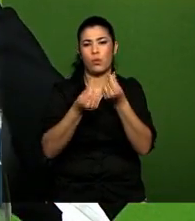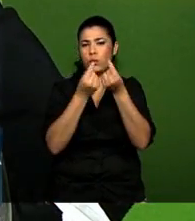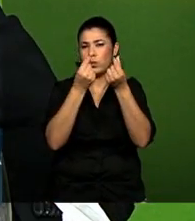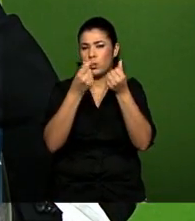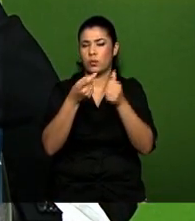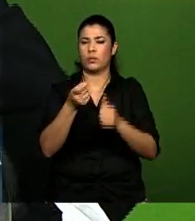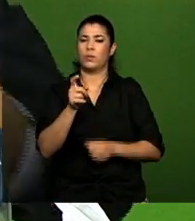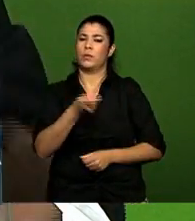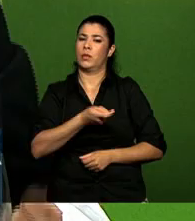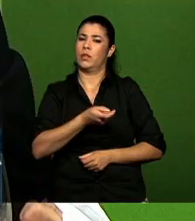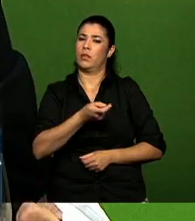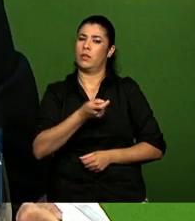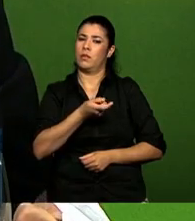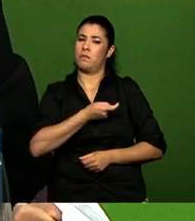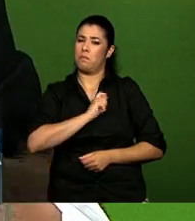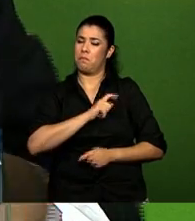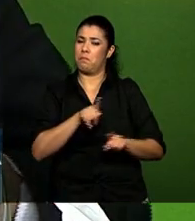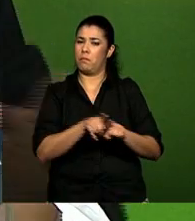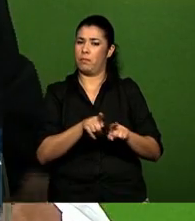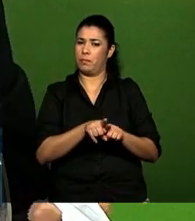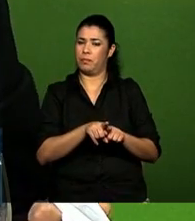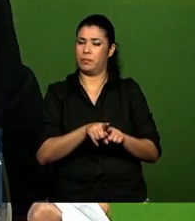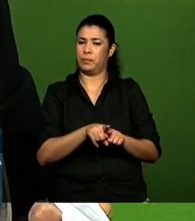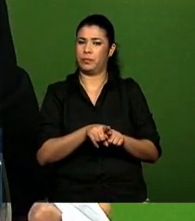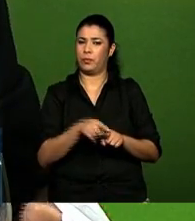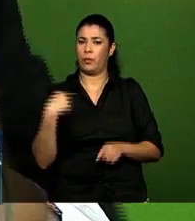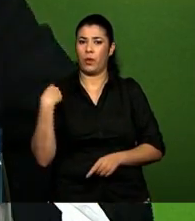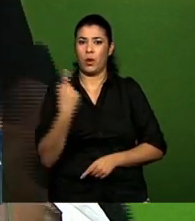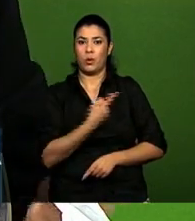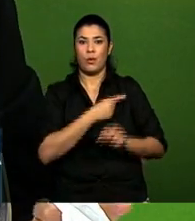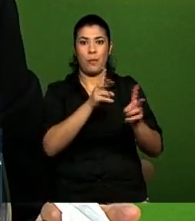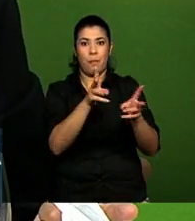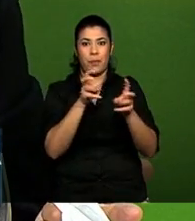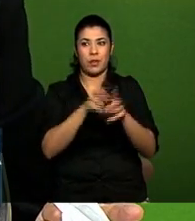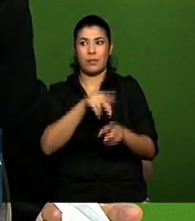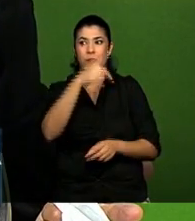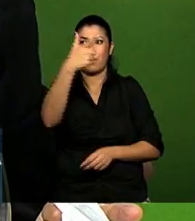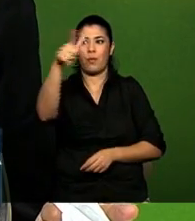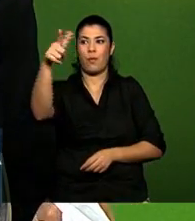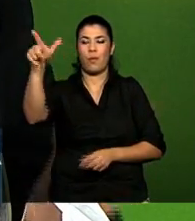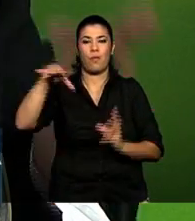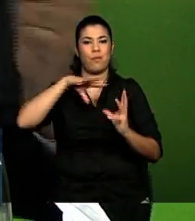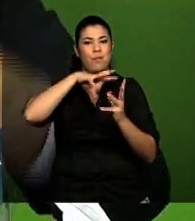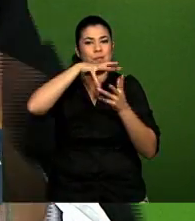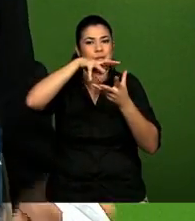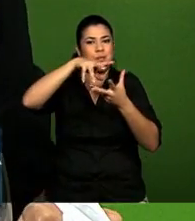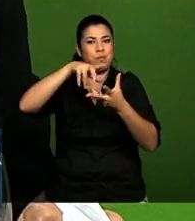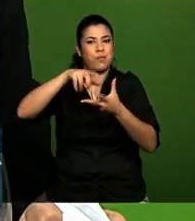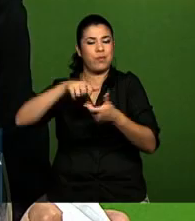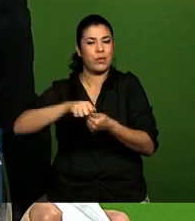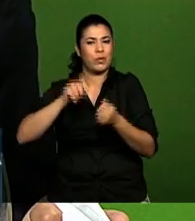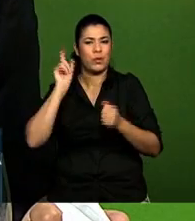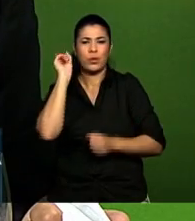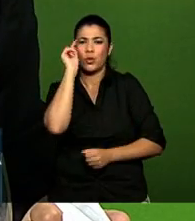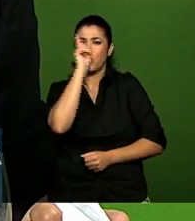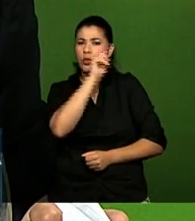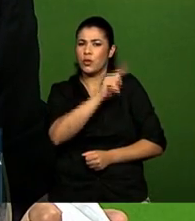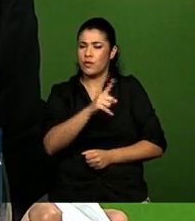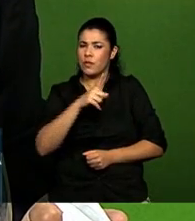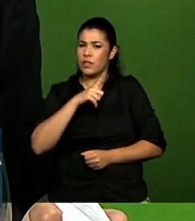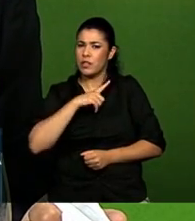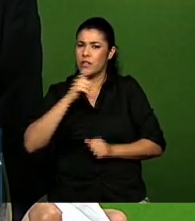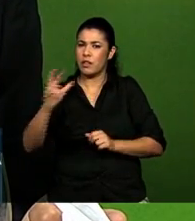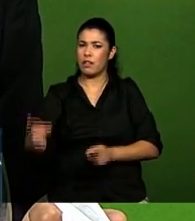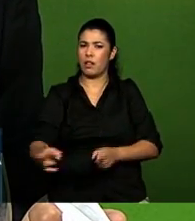vivemos hoje e vocês acompanham um cenário internacional de grandes desafios e dificuldades que impactam na economia